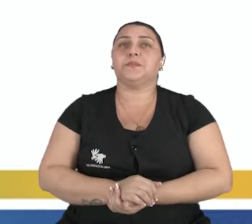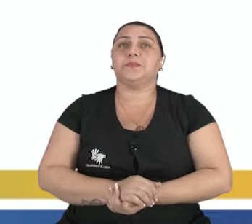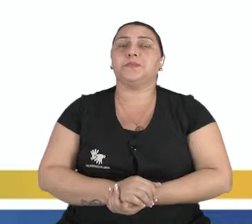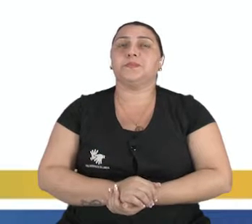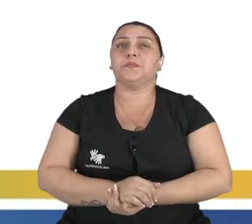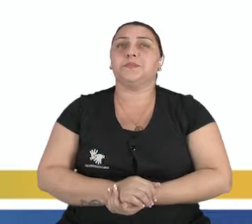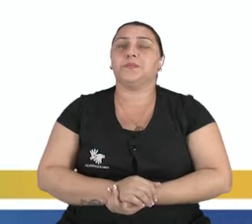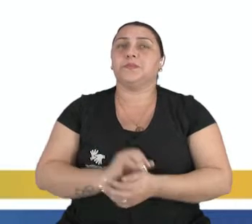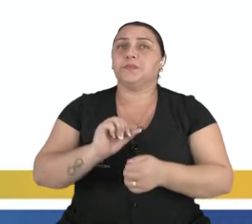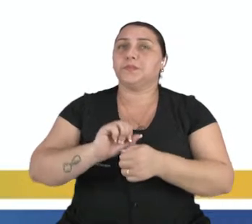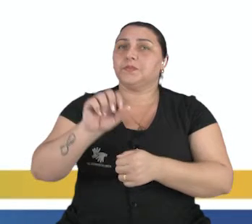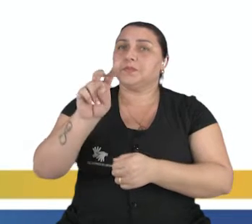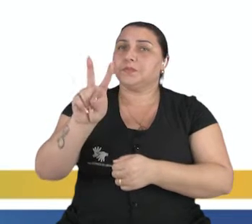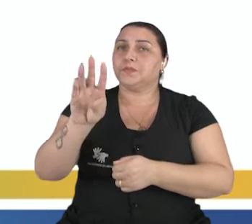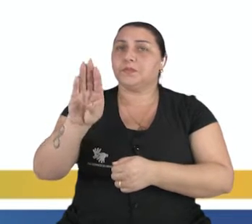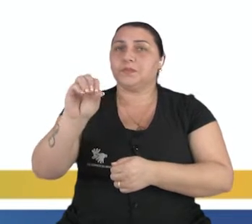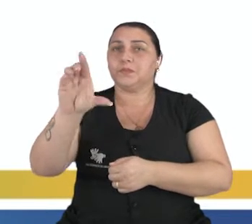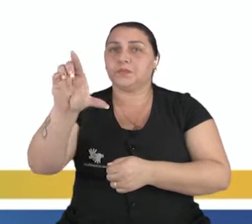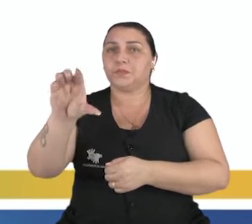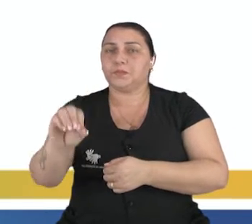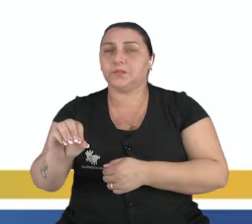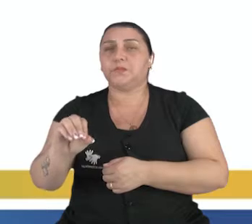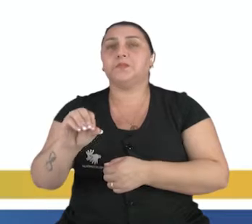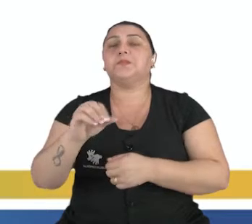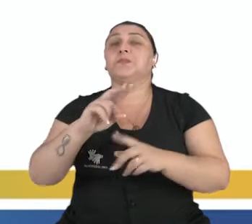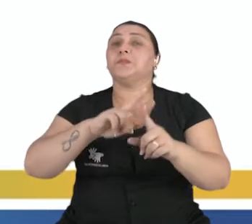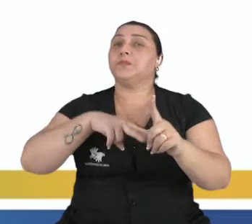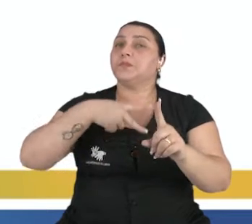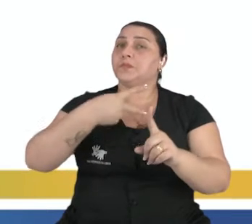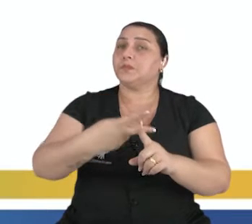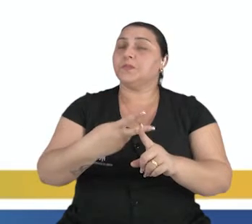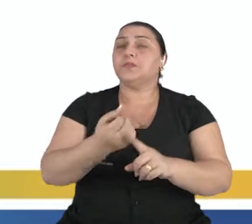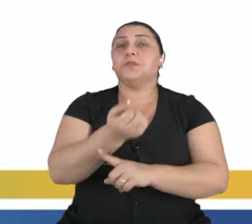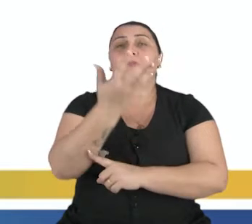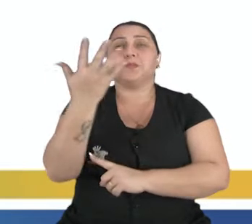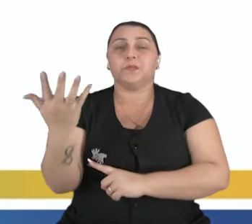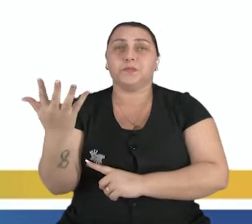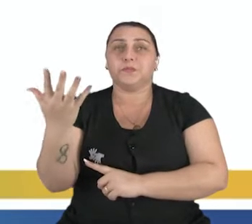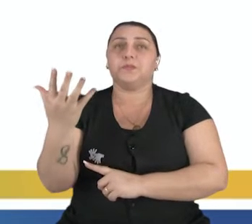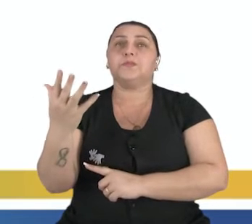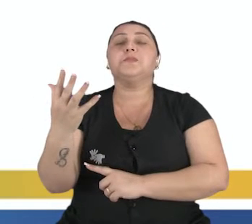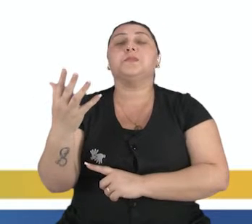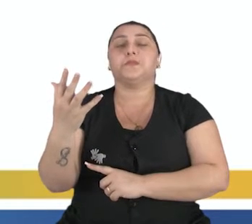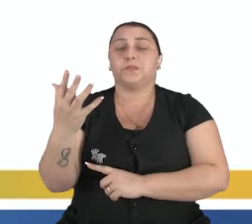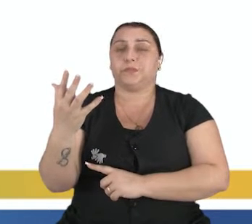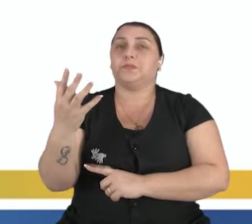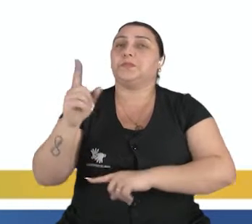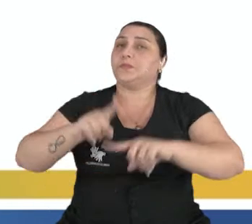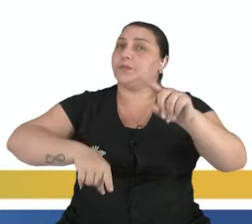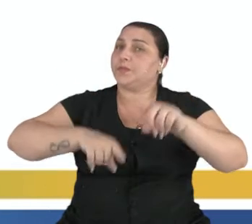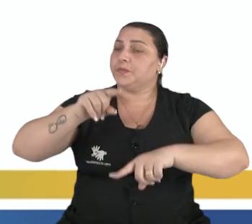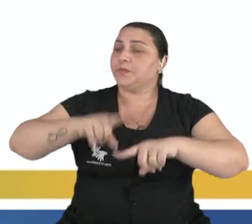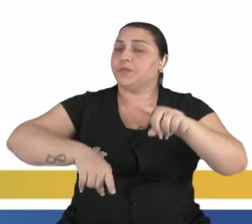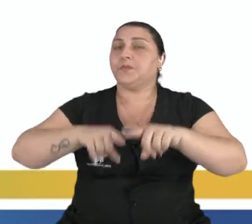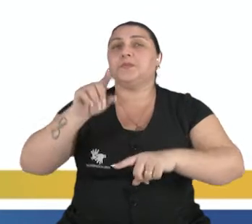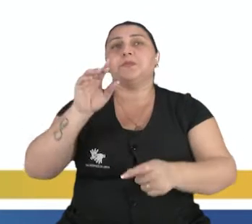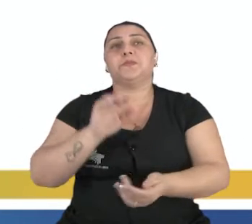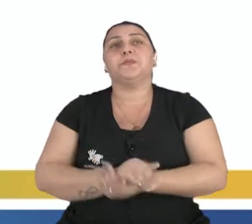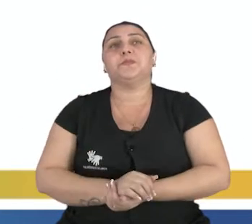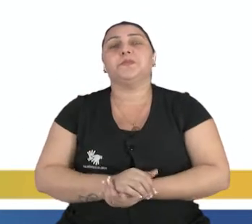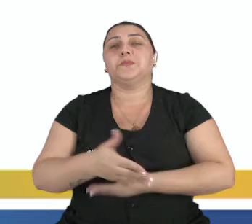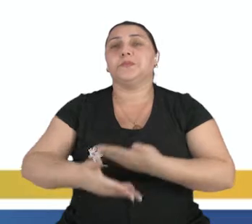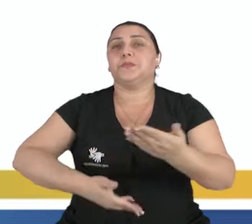pegar e fazer 2 bolos, né, então eu vou ter que dobrar a quantidade de ingredientes. E isso está